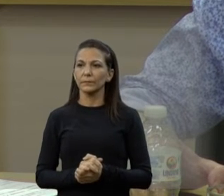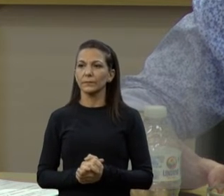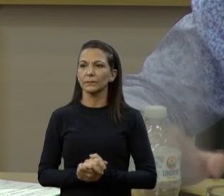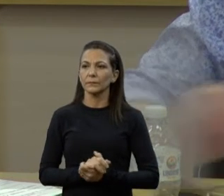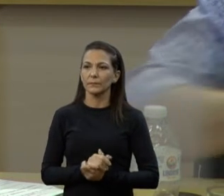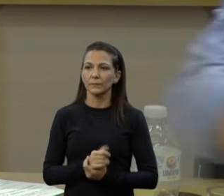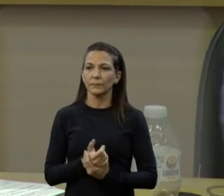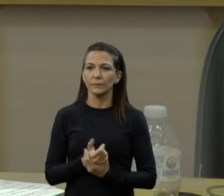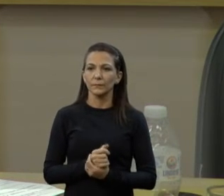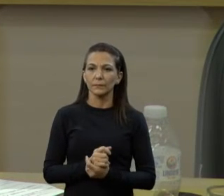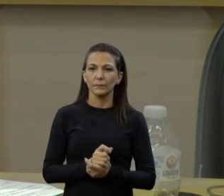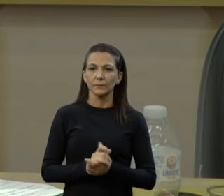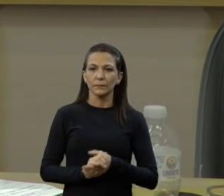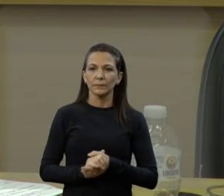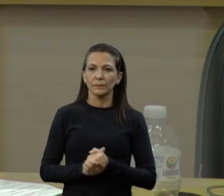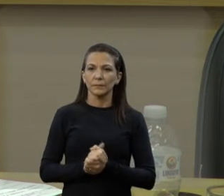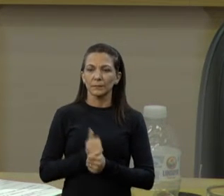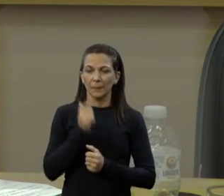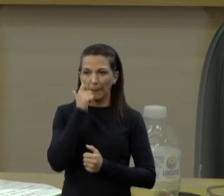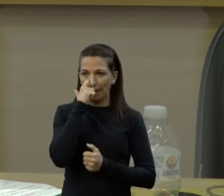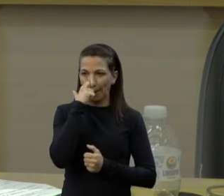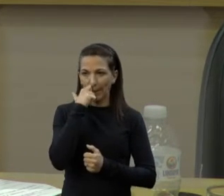E aí